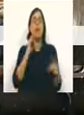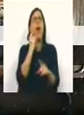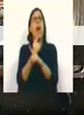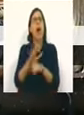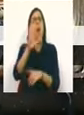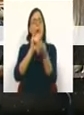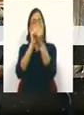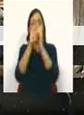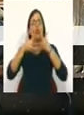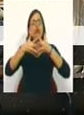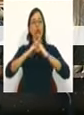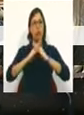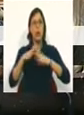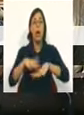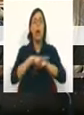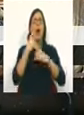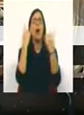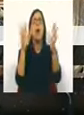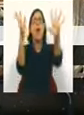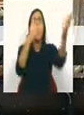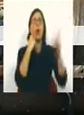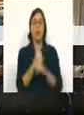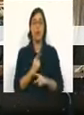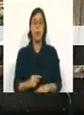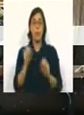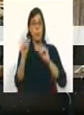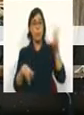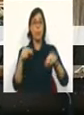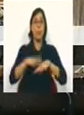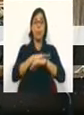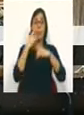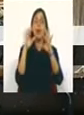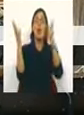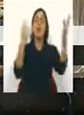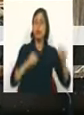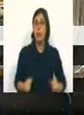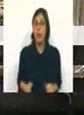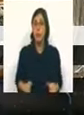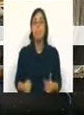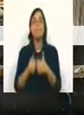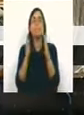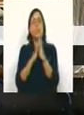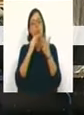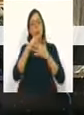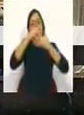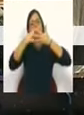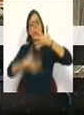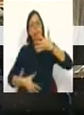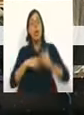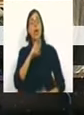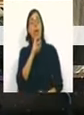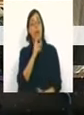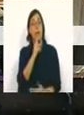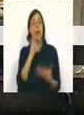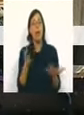está a reforma estrutural da administração pública, a modernização da administração pública, tudo um conjunto de